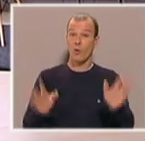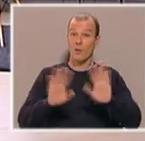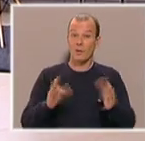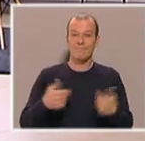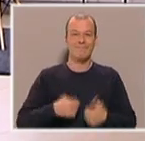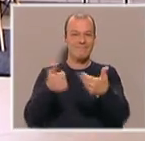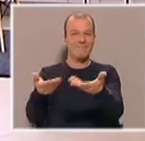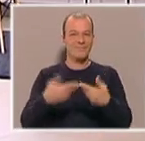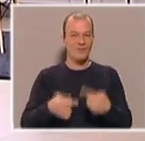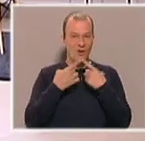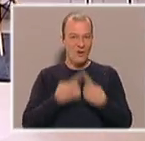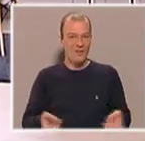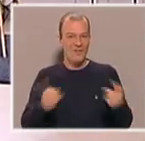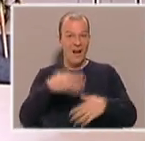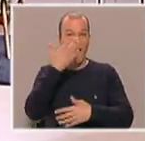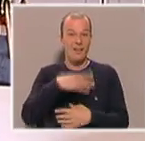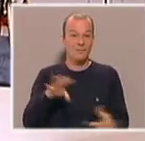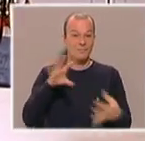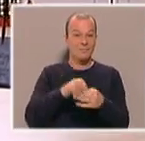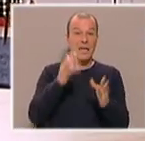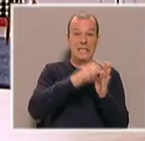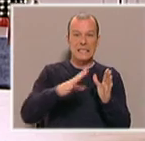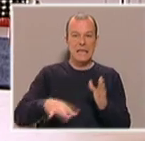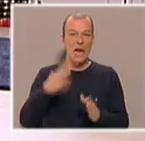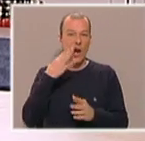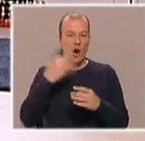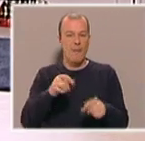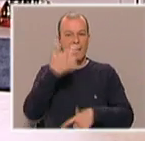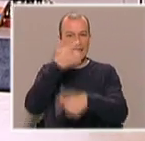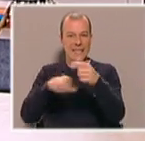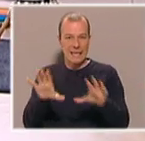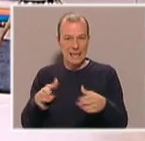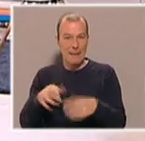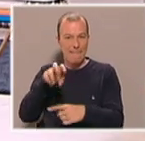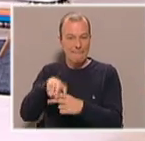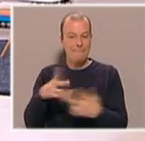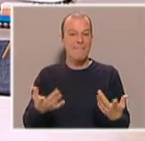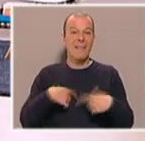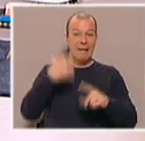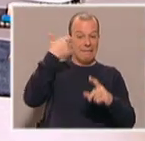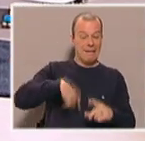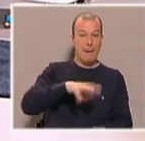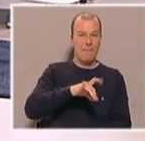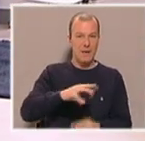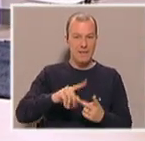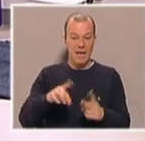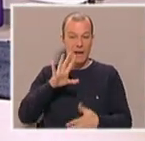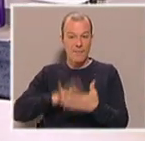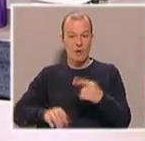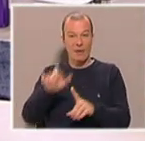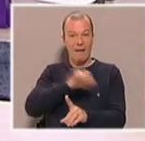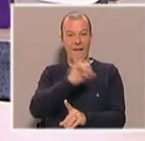Olá, sejam muito bem-vindos a mais uma aula de Ciências Naturais e de Cidadania. O meu nome é Márcia Silva, a minha colega é